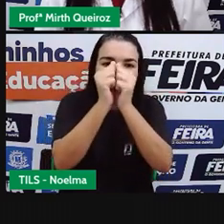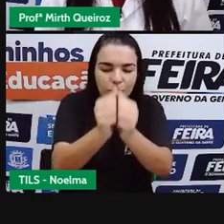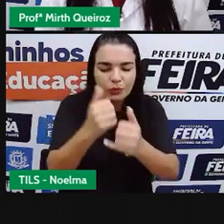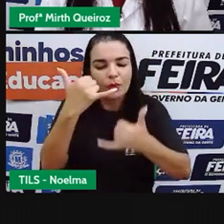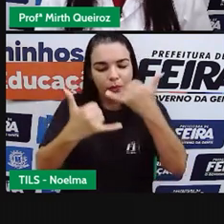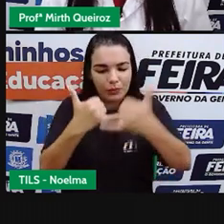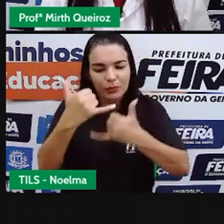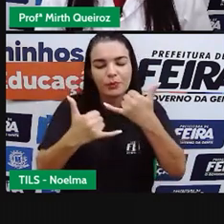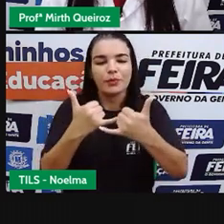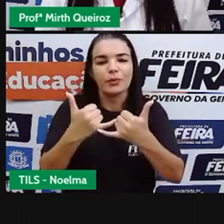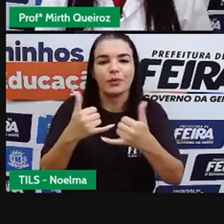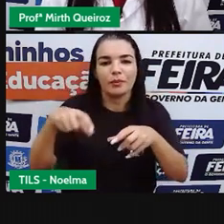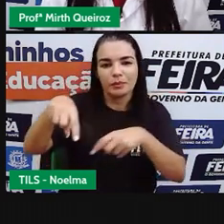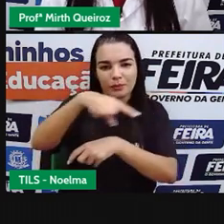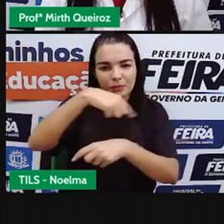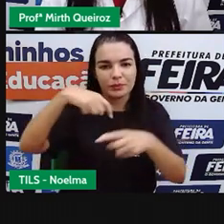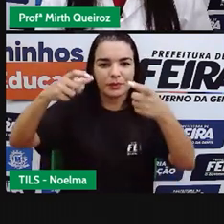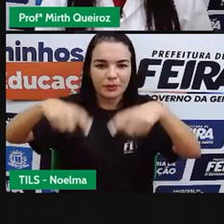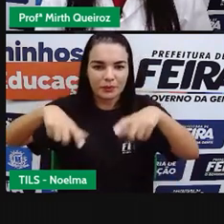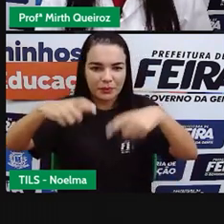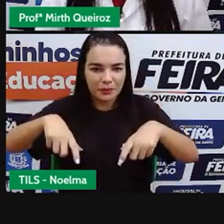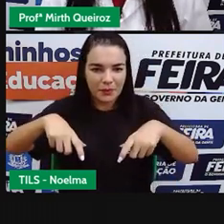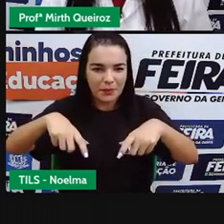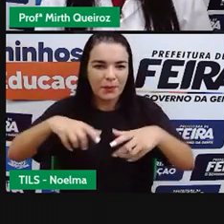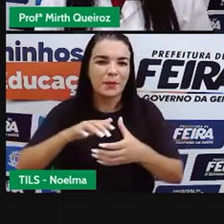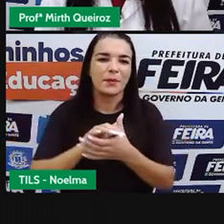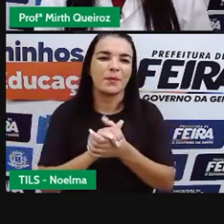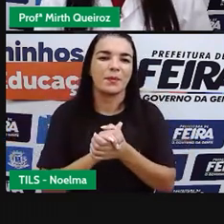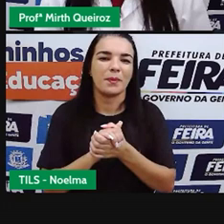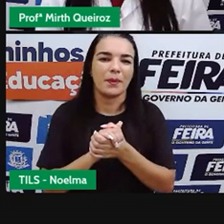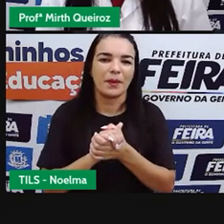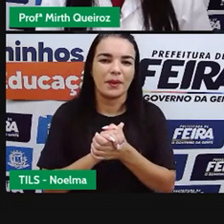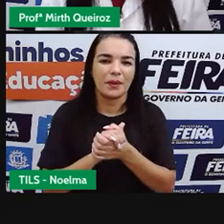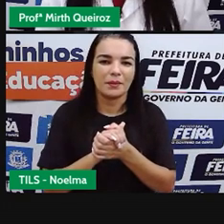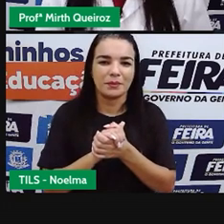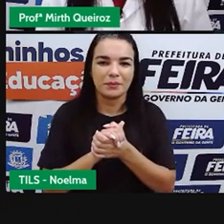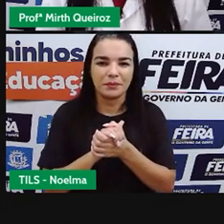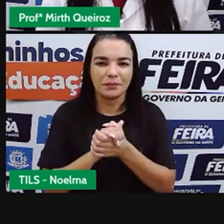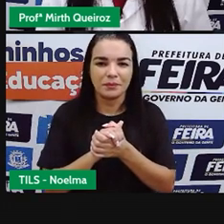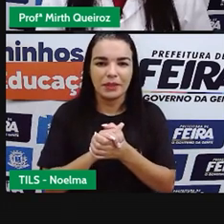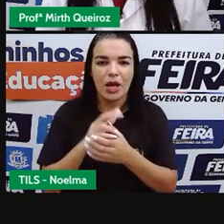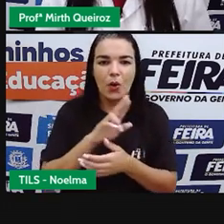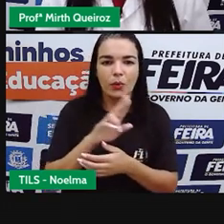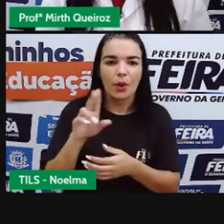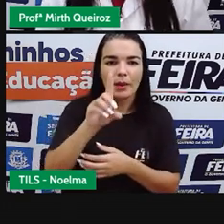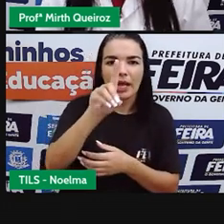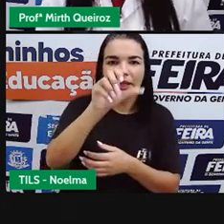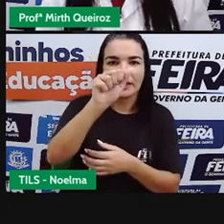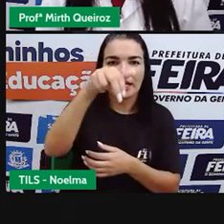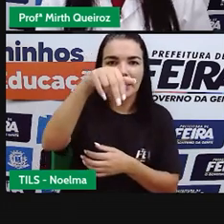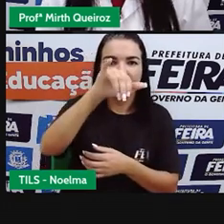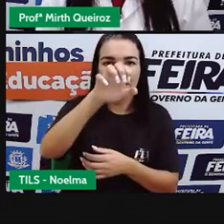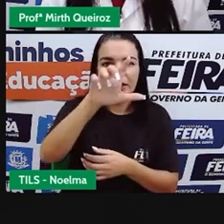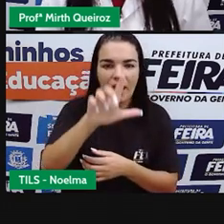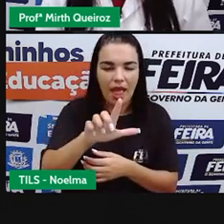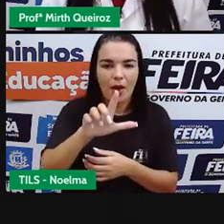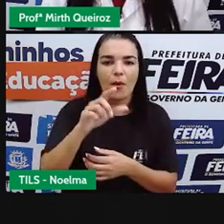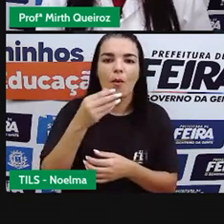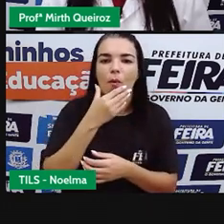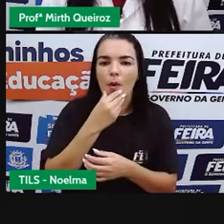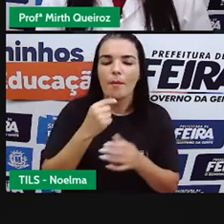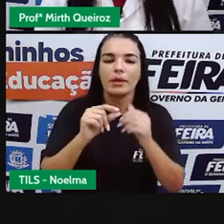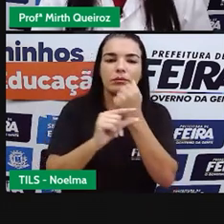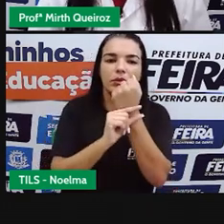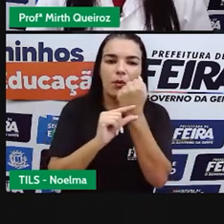fomos brincar no igarapé. Ponte Mundurucu. Daniel, Cantando Piolhos,